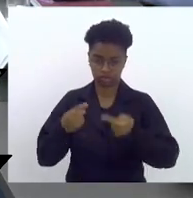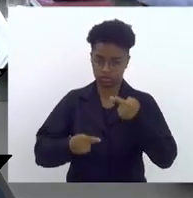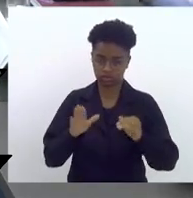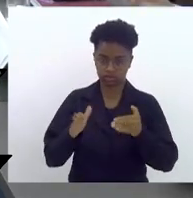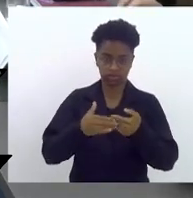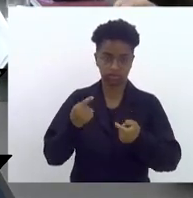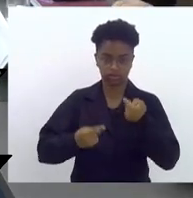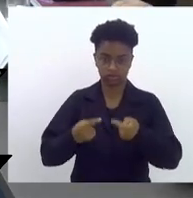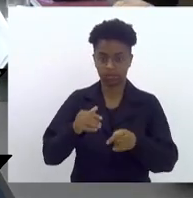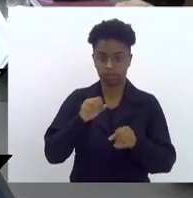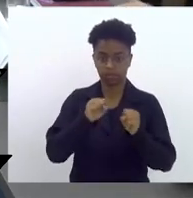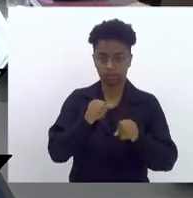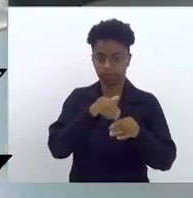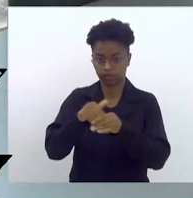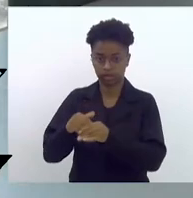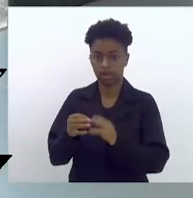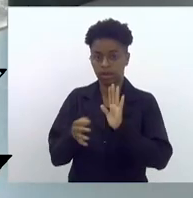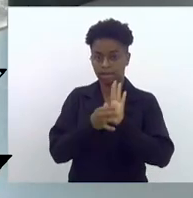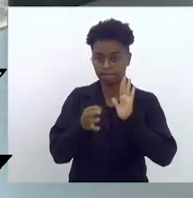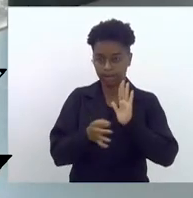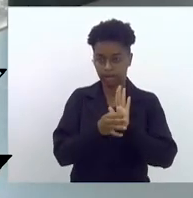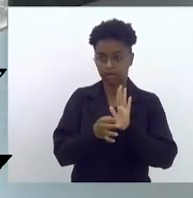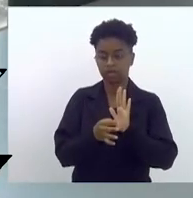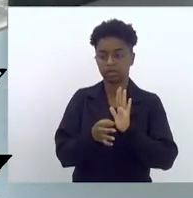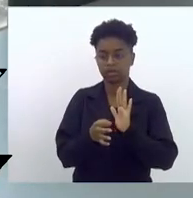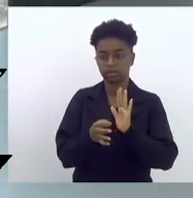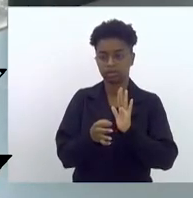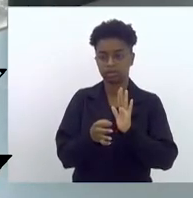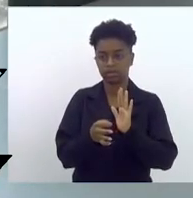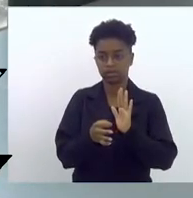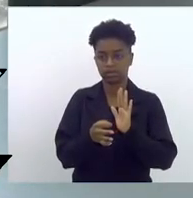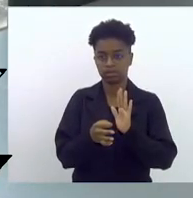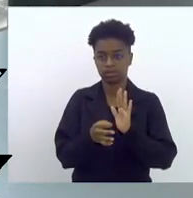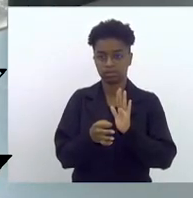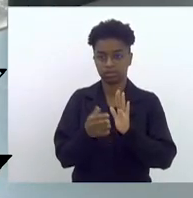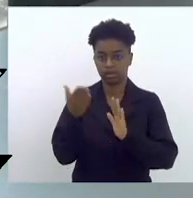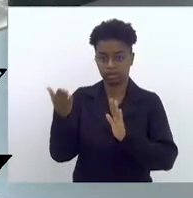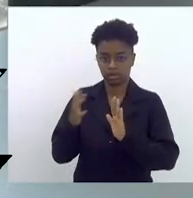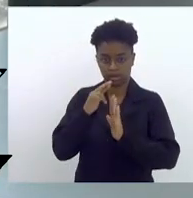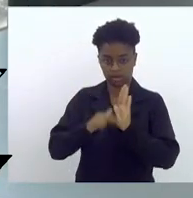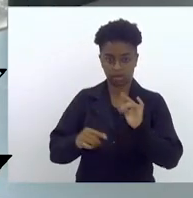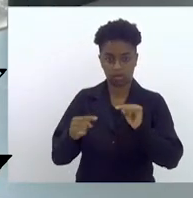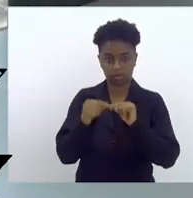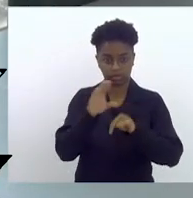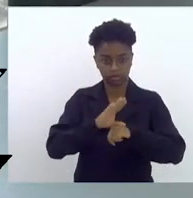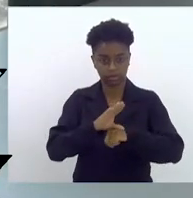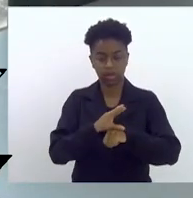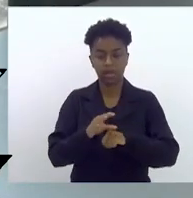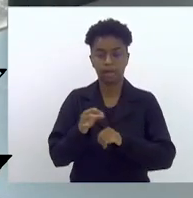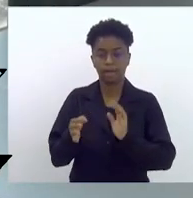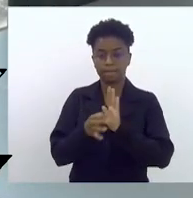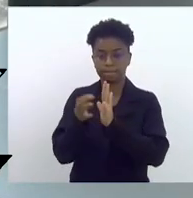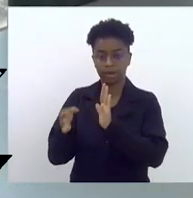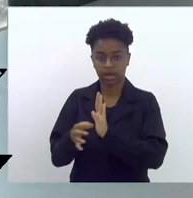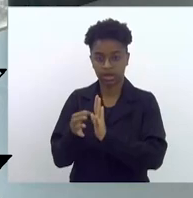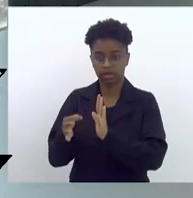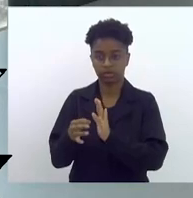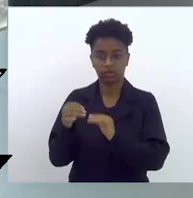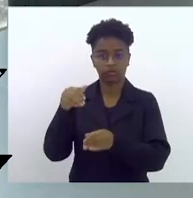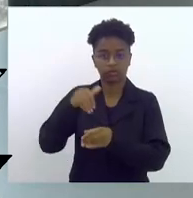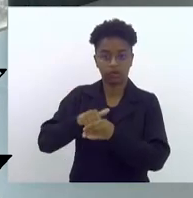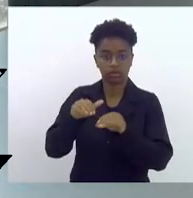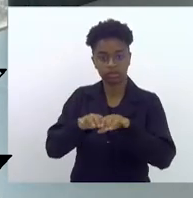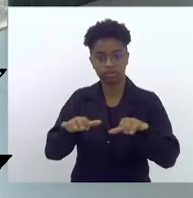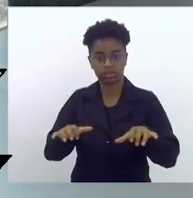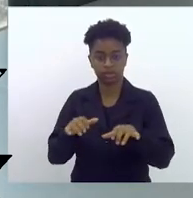em votação parecia do relator pela constitucionalidade parecer o voto